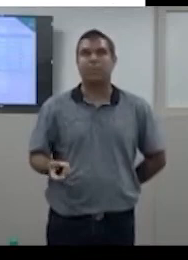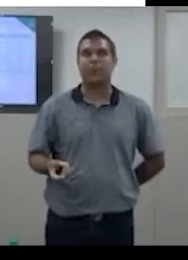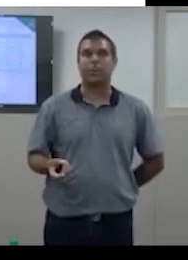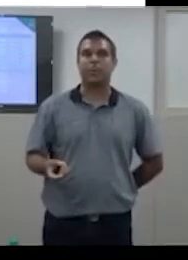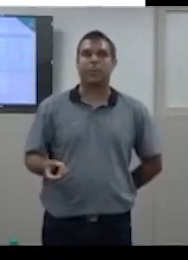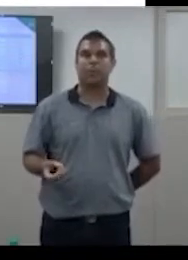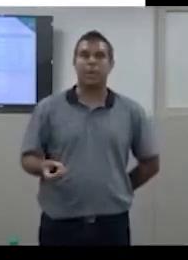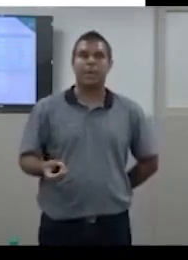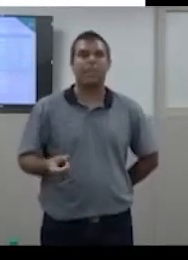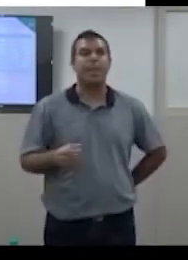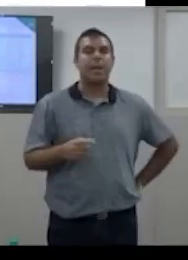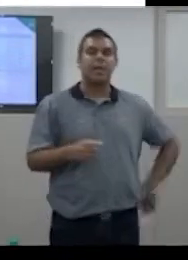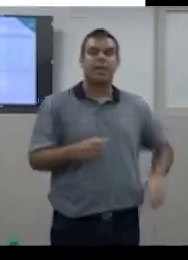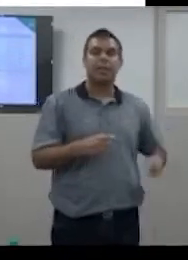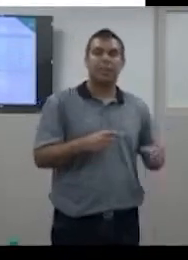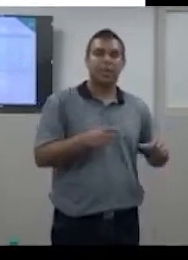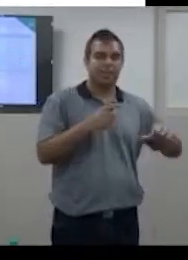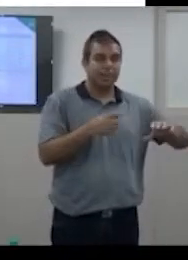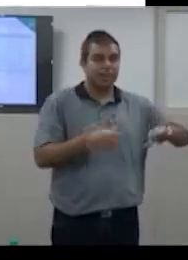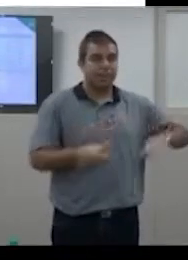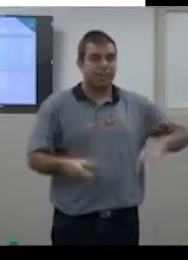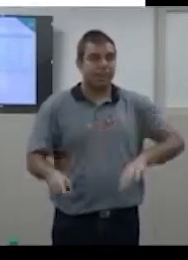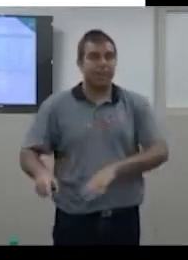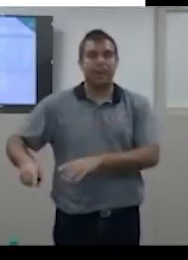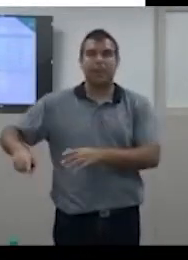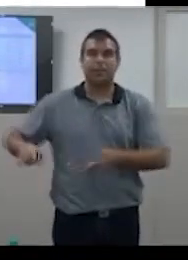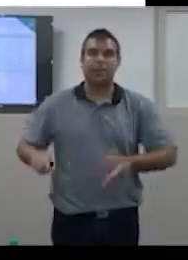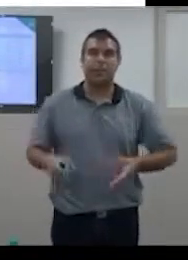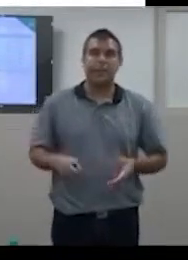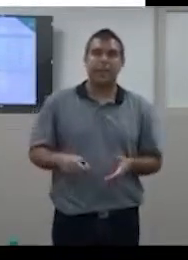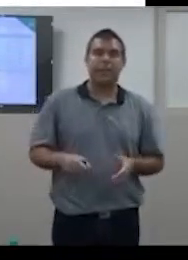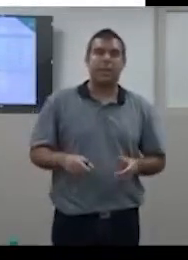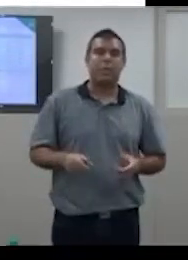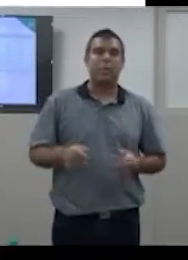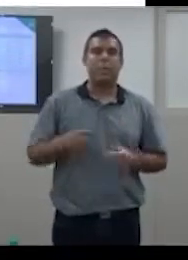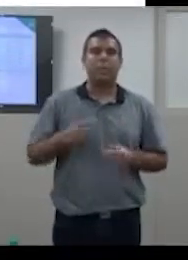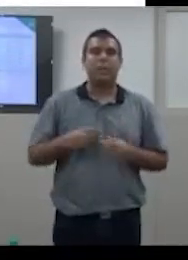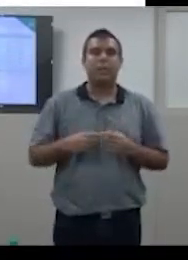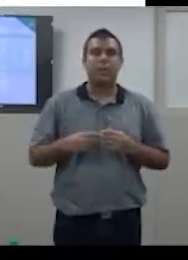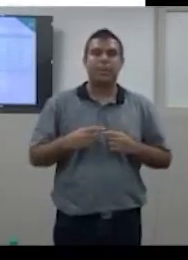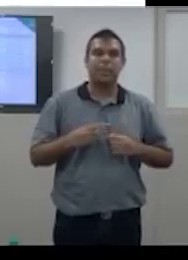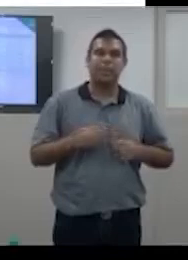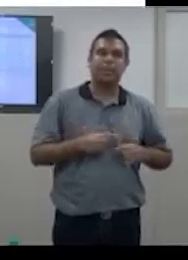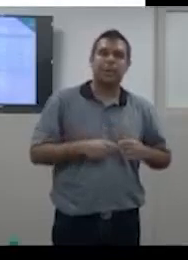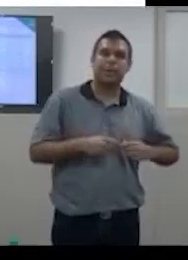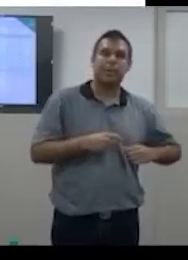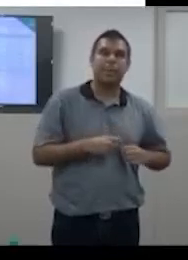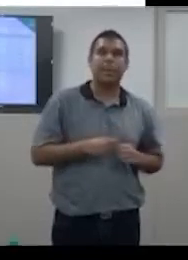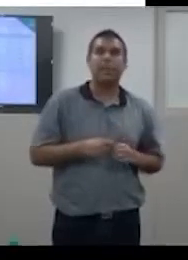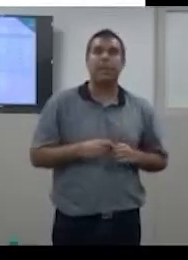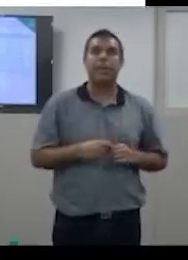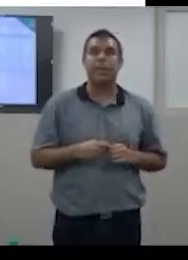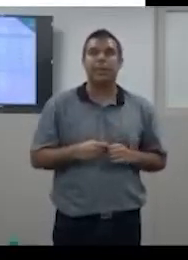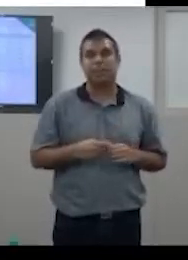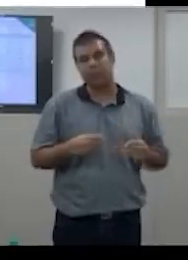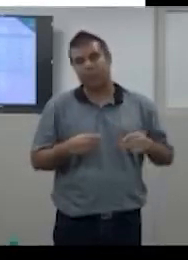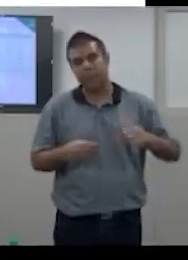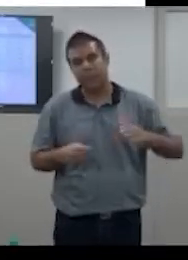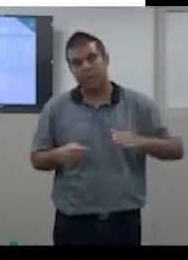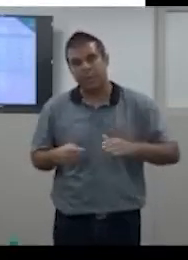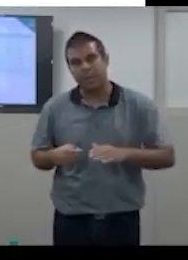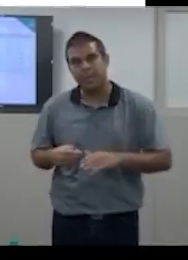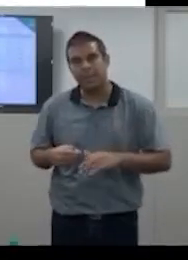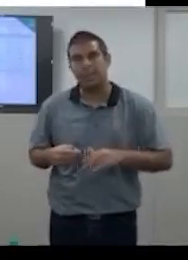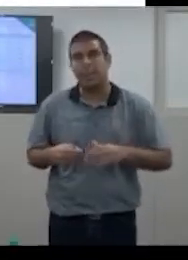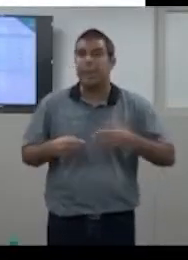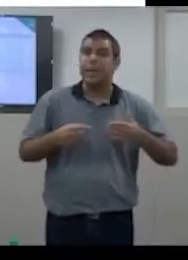ocorre uma erupção vulcânica, você consegue perceber a lava. E assim, com o passar do tempo, ela vai se petrificando, porque